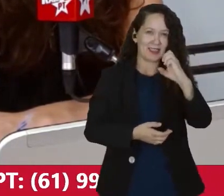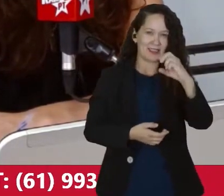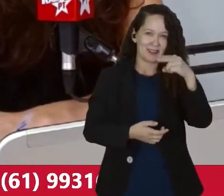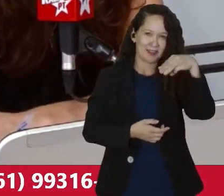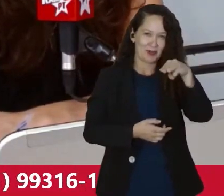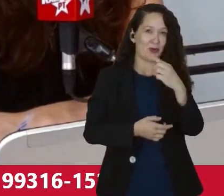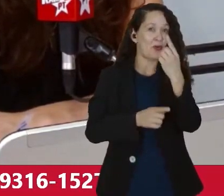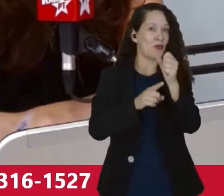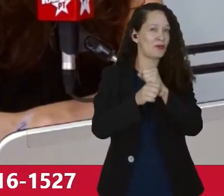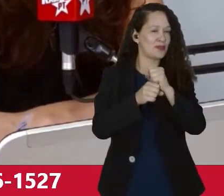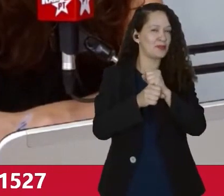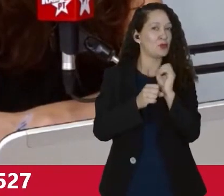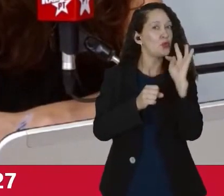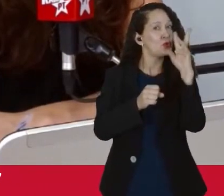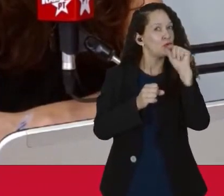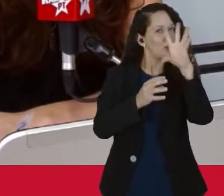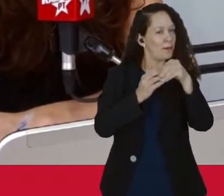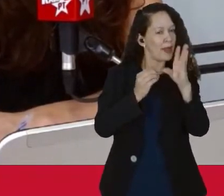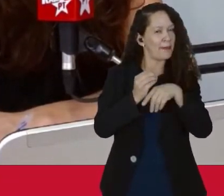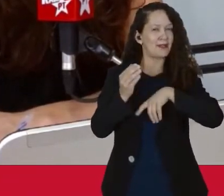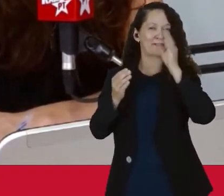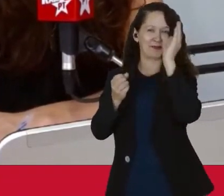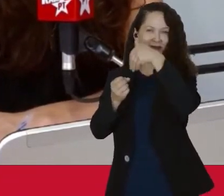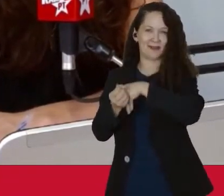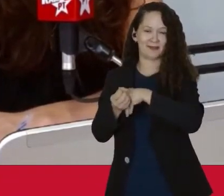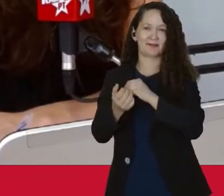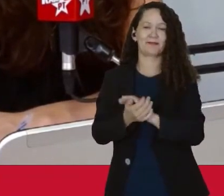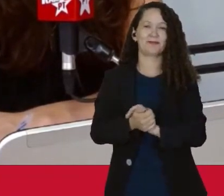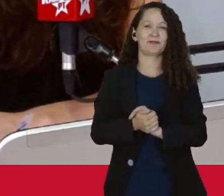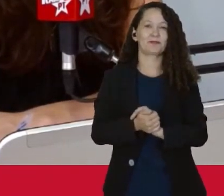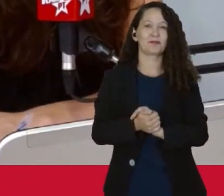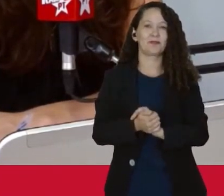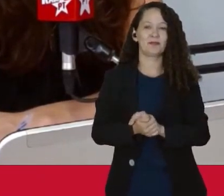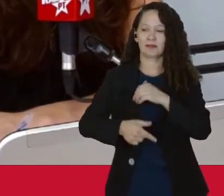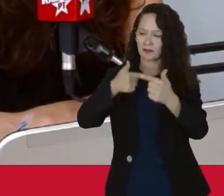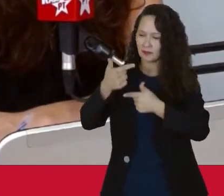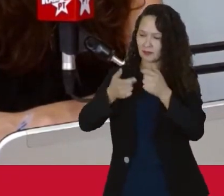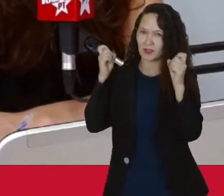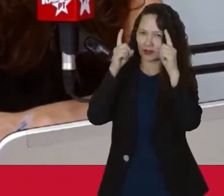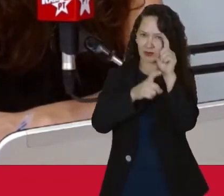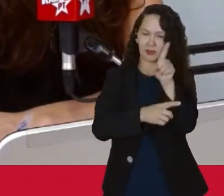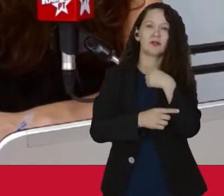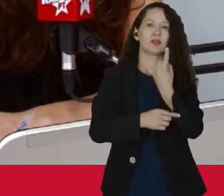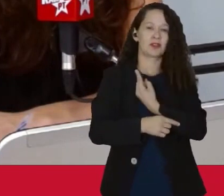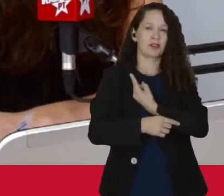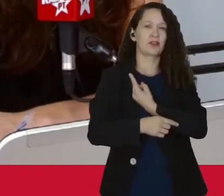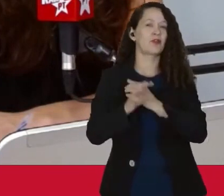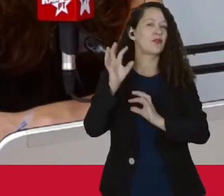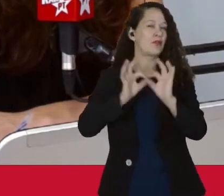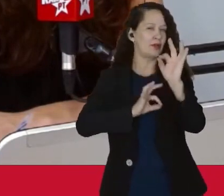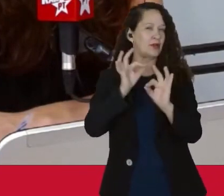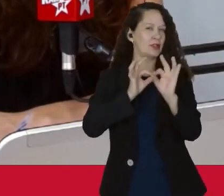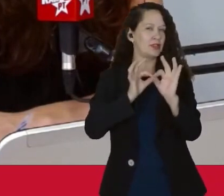ano e meio. E estava tudo lá. Estava tudo lá. Então, assim, não deu muito trabalho para a gente fazer